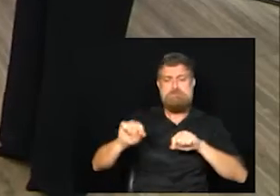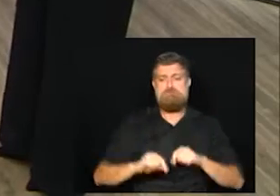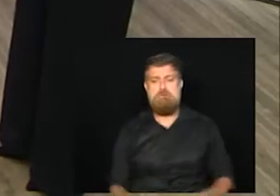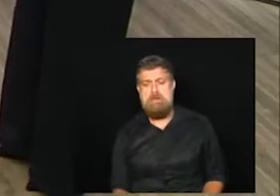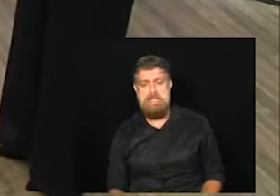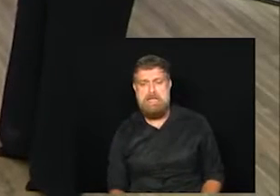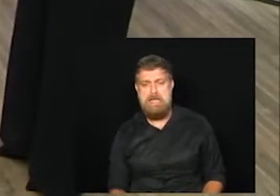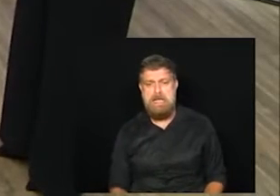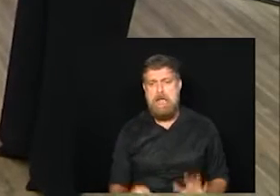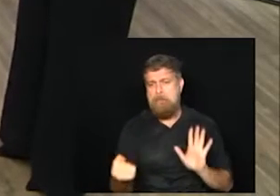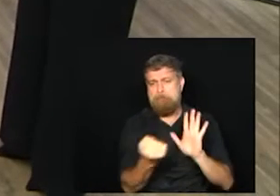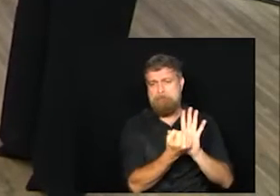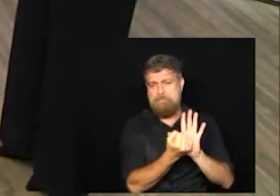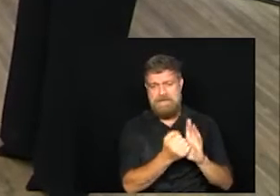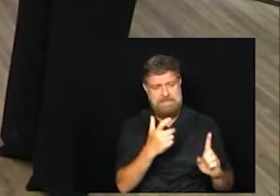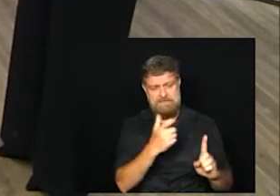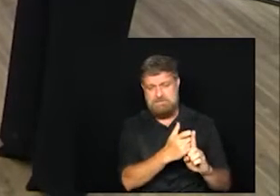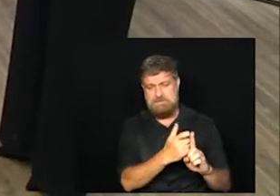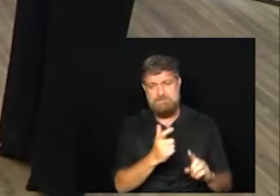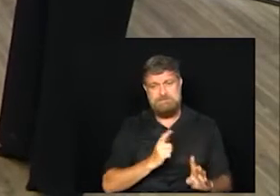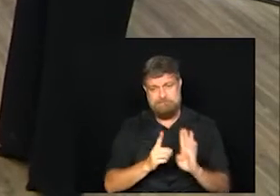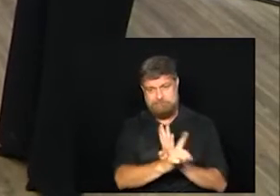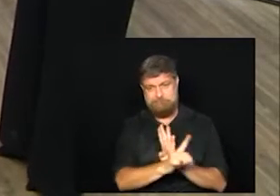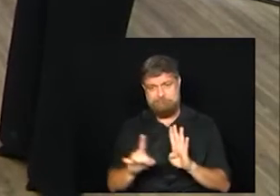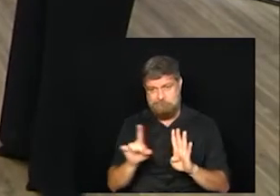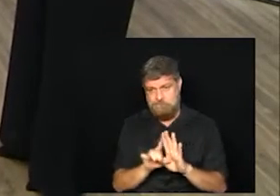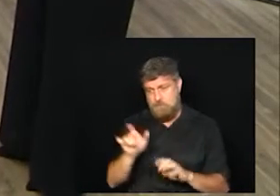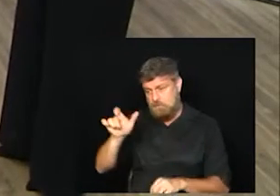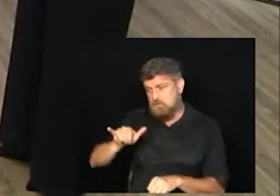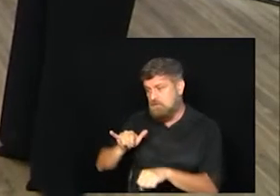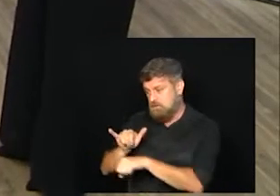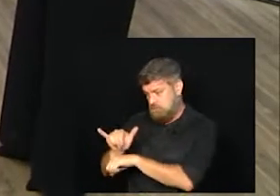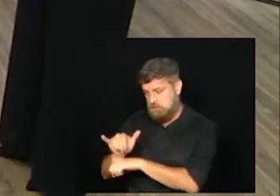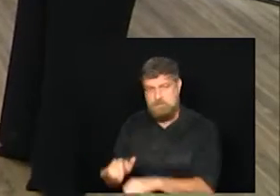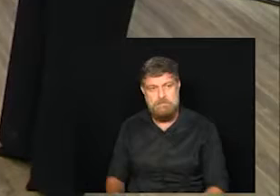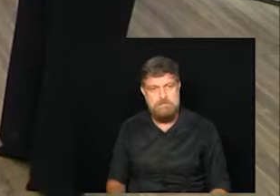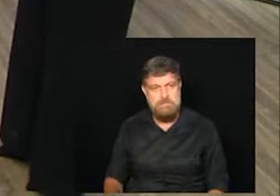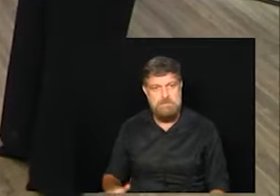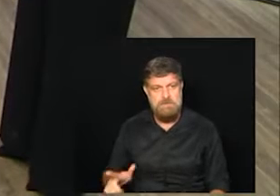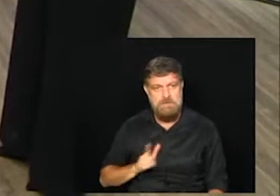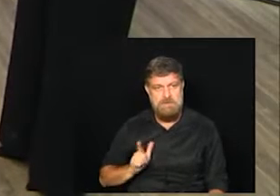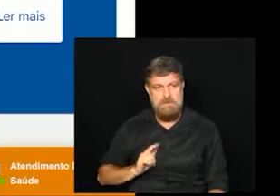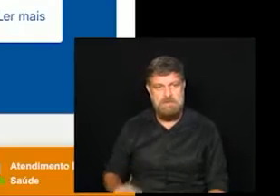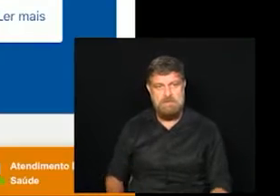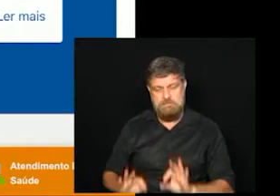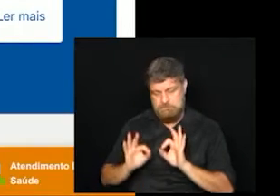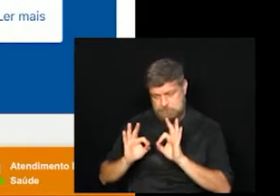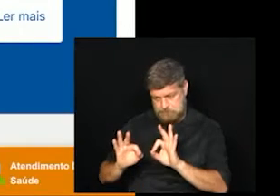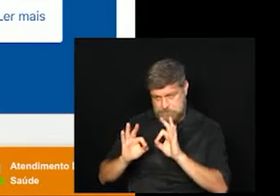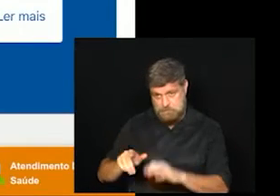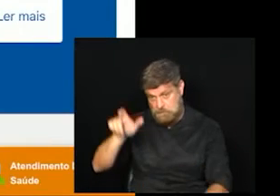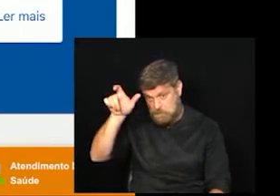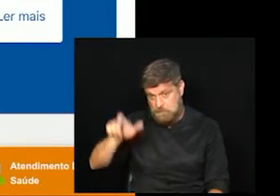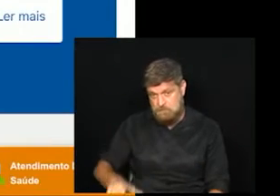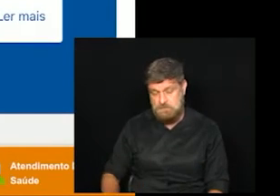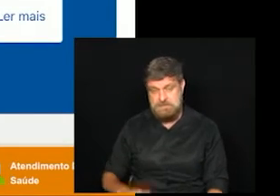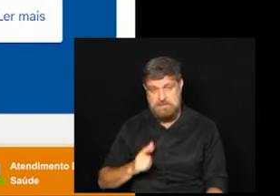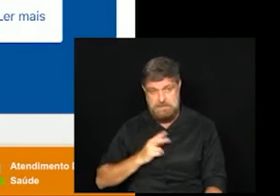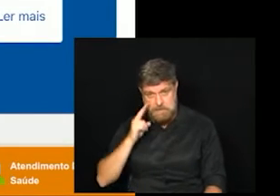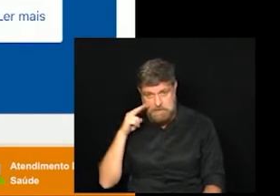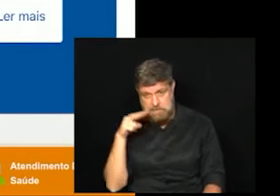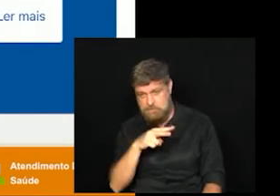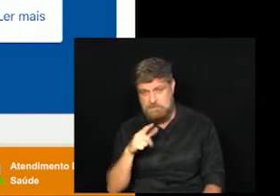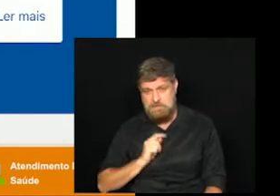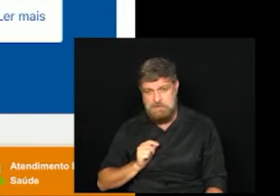vacina, né? E outras coisas, e tem uma falta injustificada também. Benefícios da vacinação, lembrando a você que está nos acompanhando,